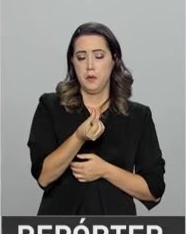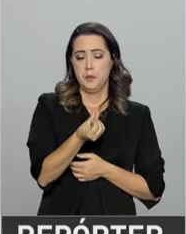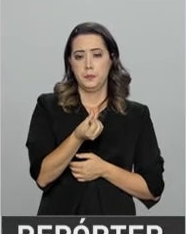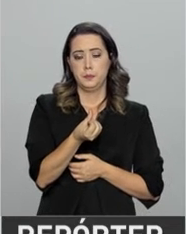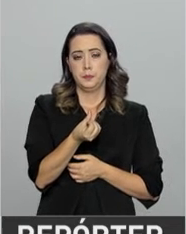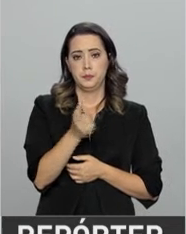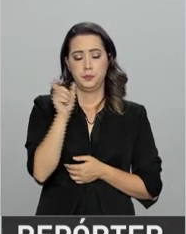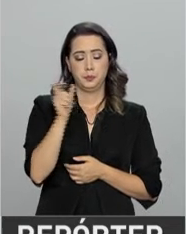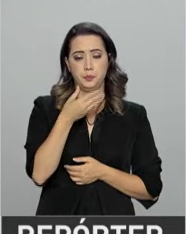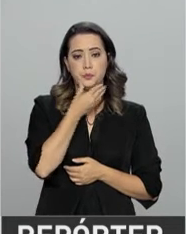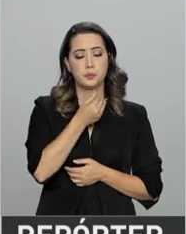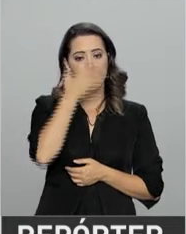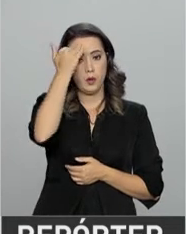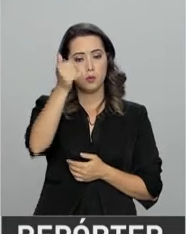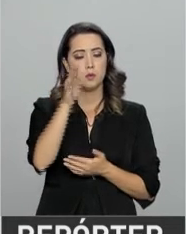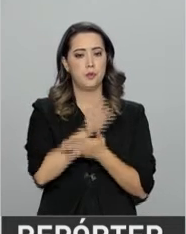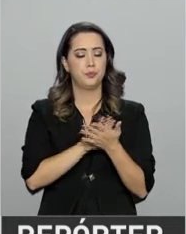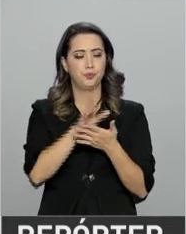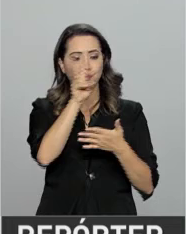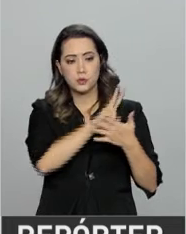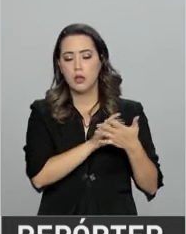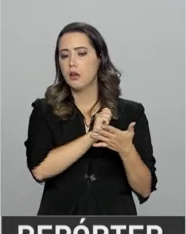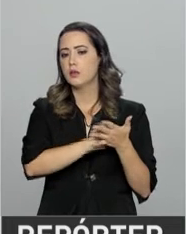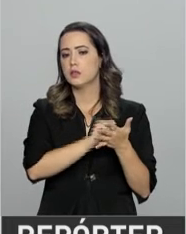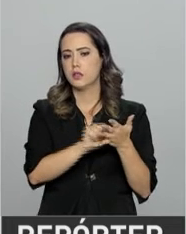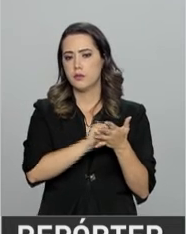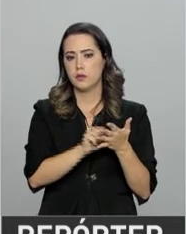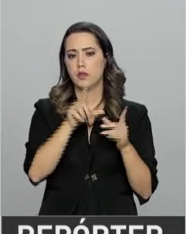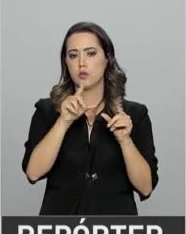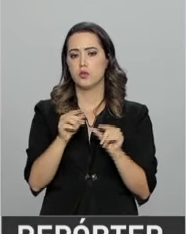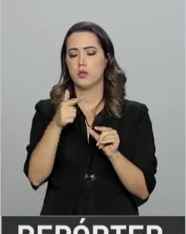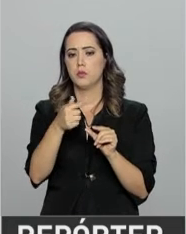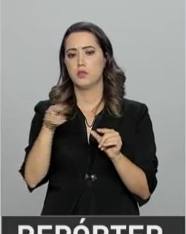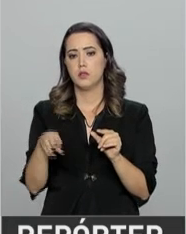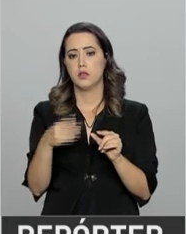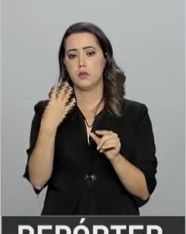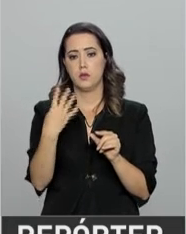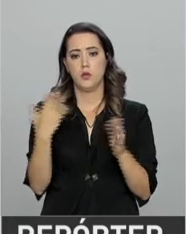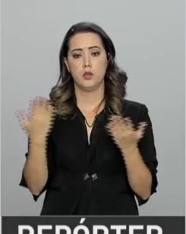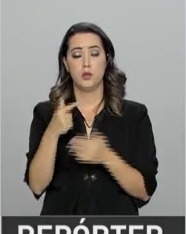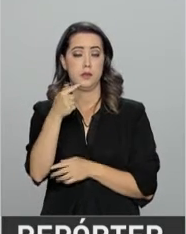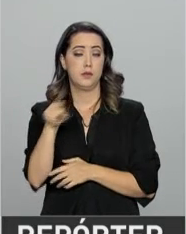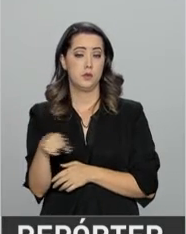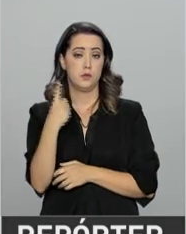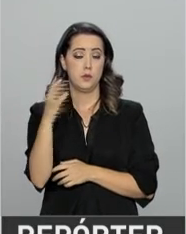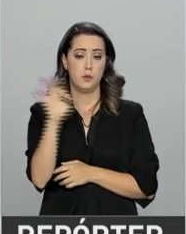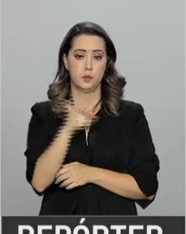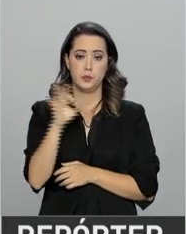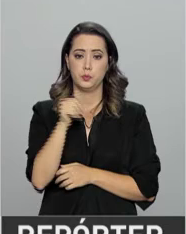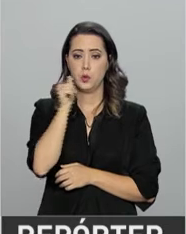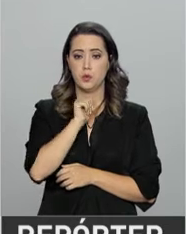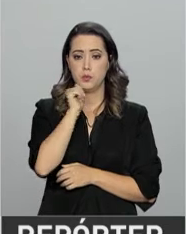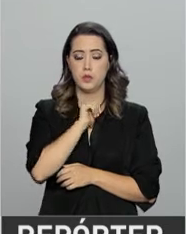percentual de homens que não sabem ler nem escrever caiu de 7,4 para 7,1 por cento o de mulheres